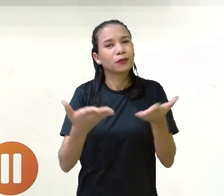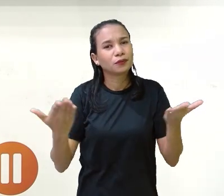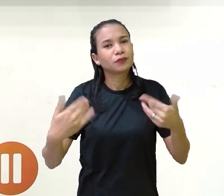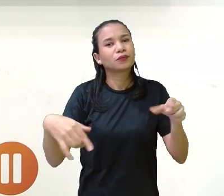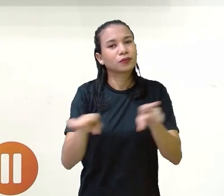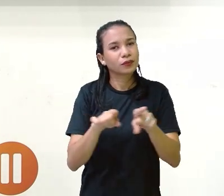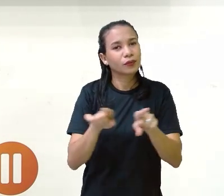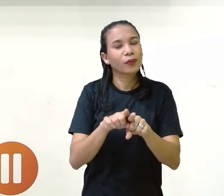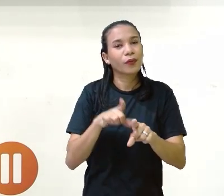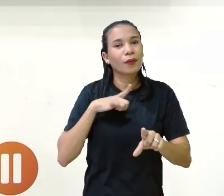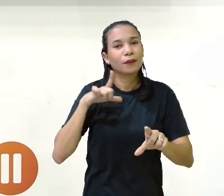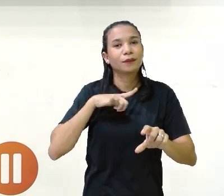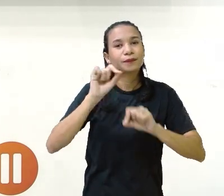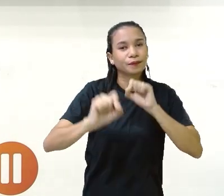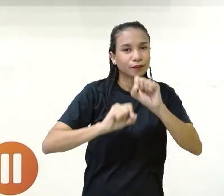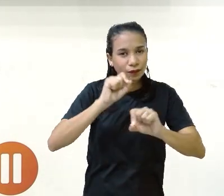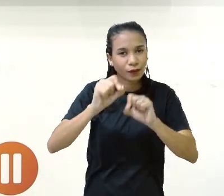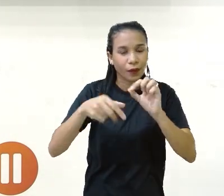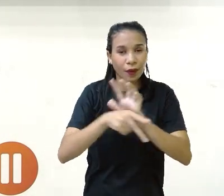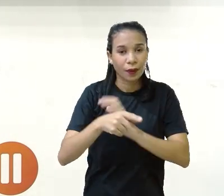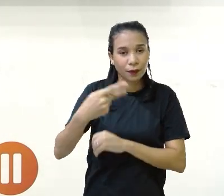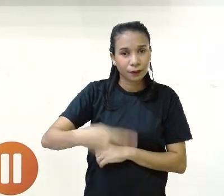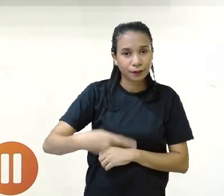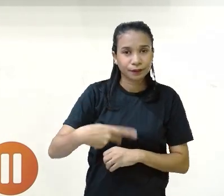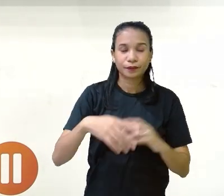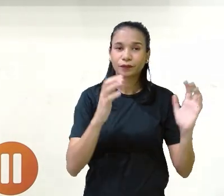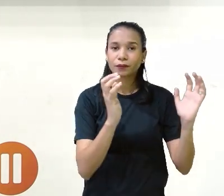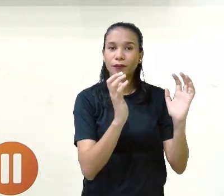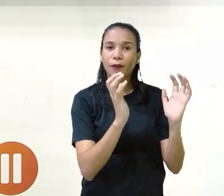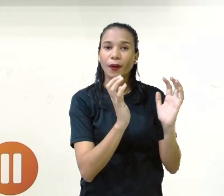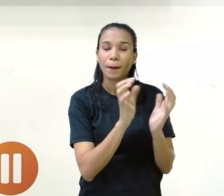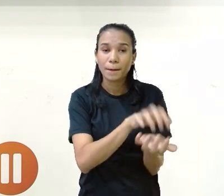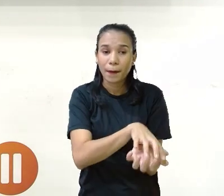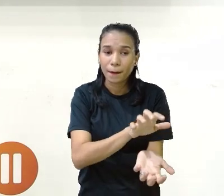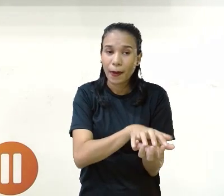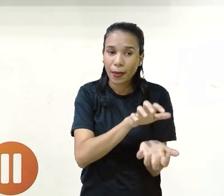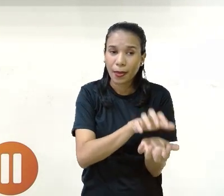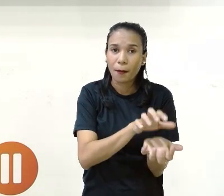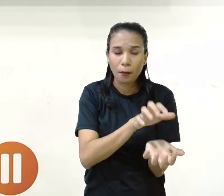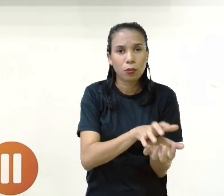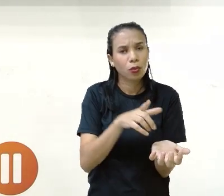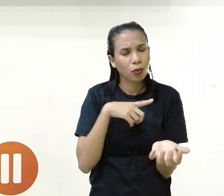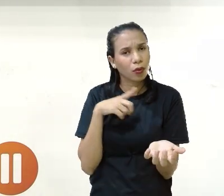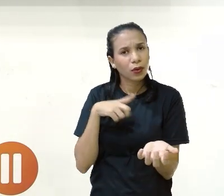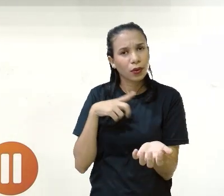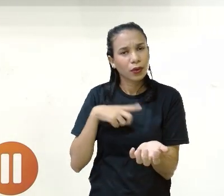também, inclusive no estado de Pernambuco, nós temos municípios que